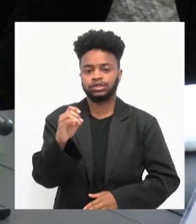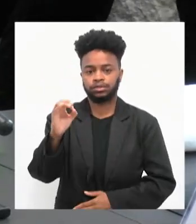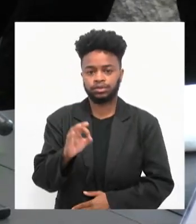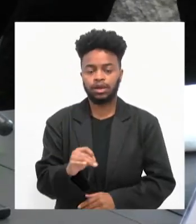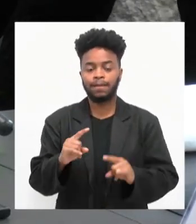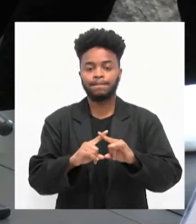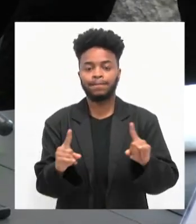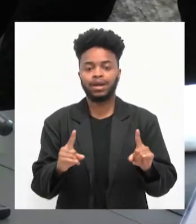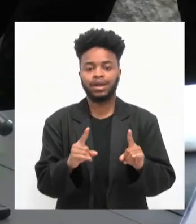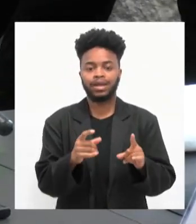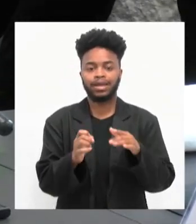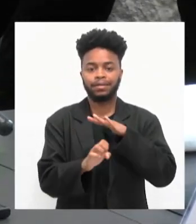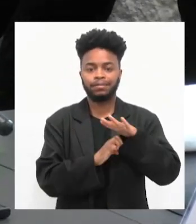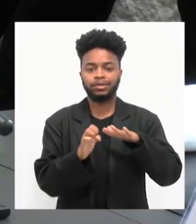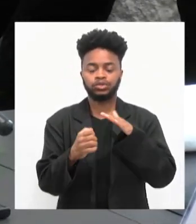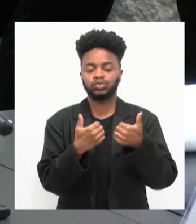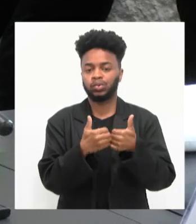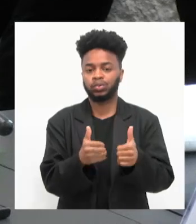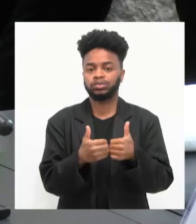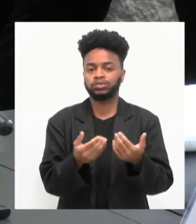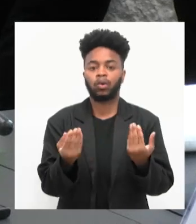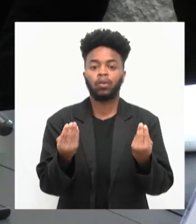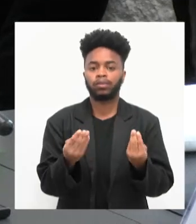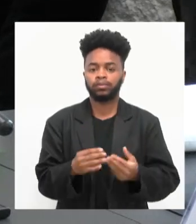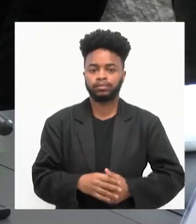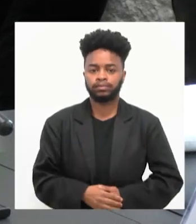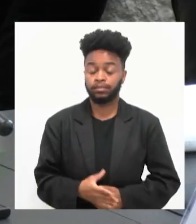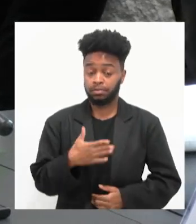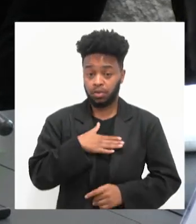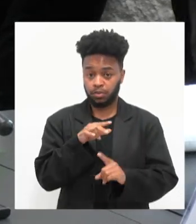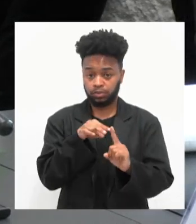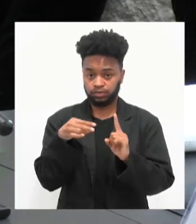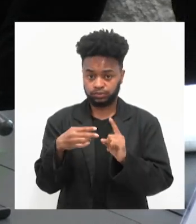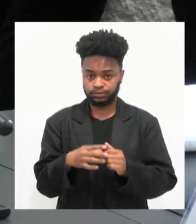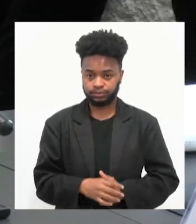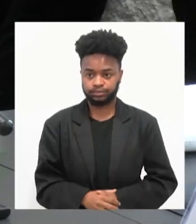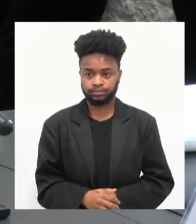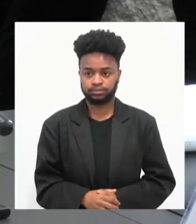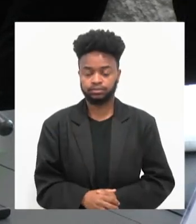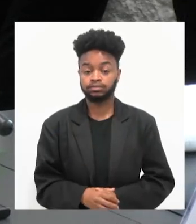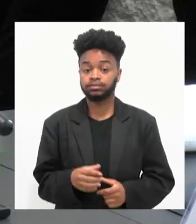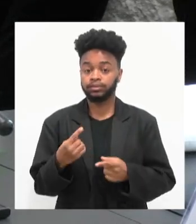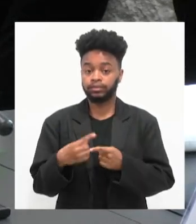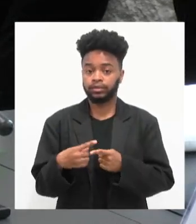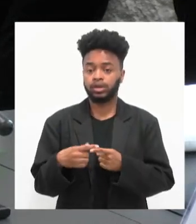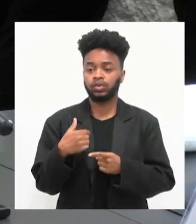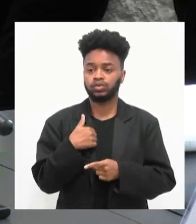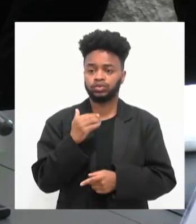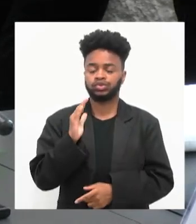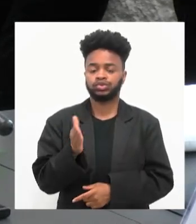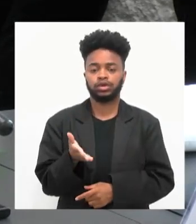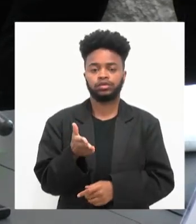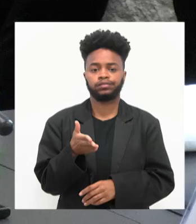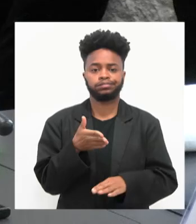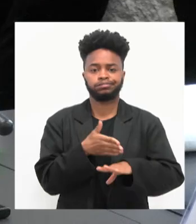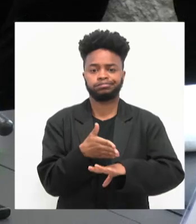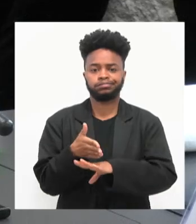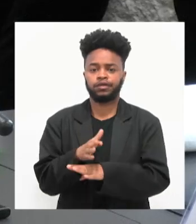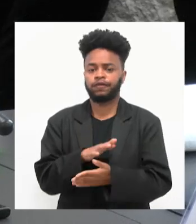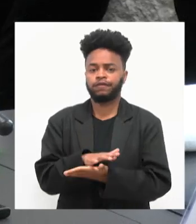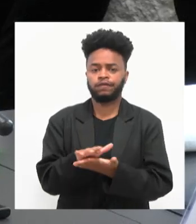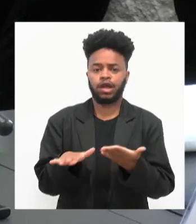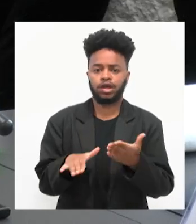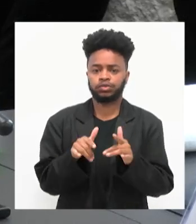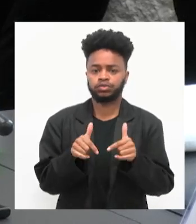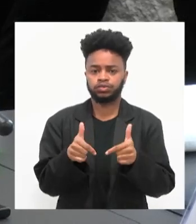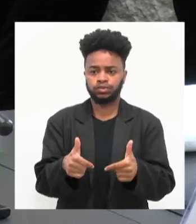do ônibus, 100%. Essa é a visão que eu tenho. Porque eu estive em várias operações